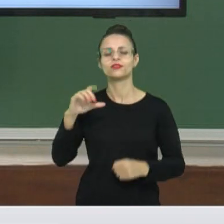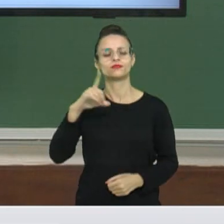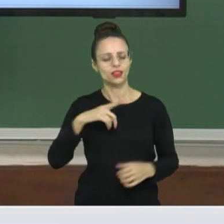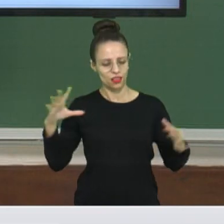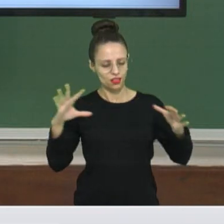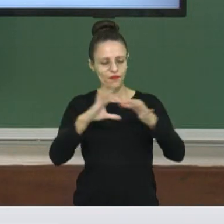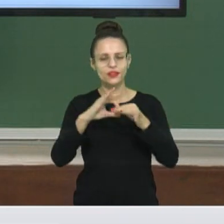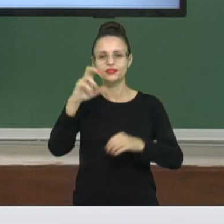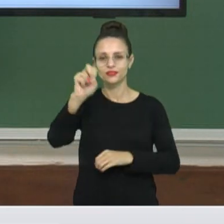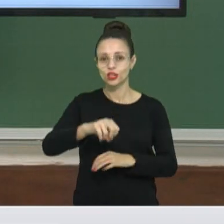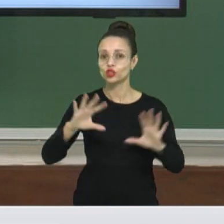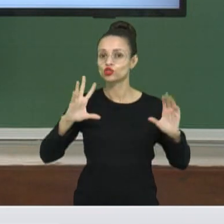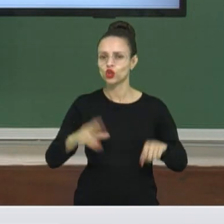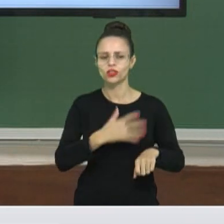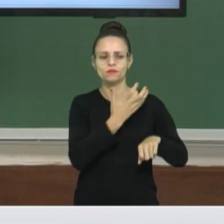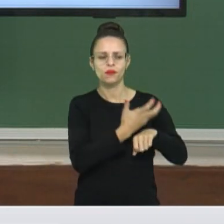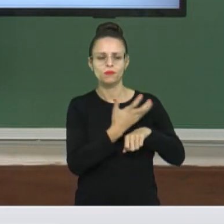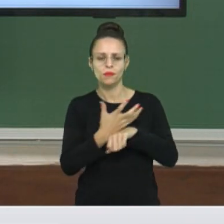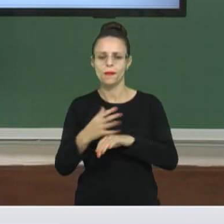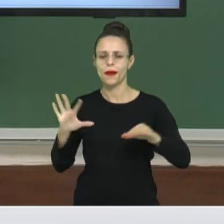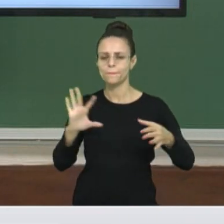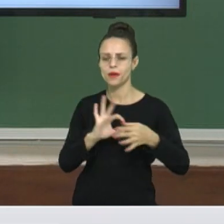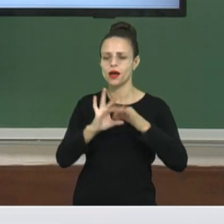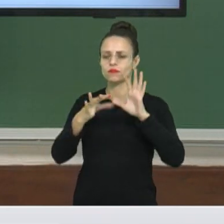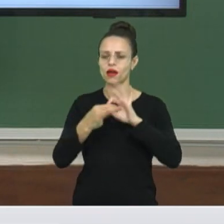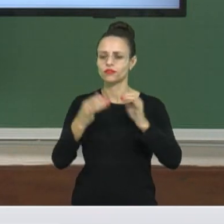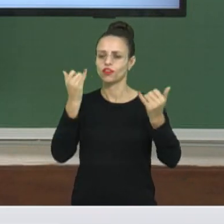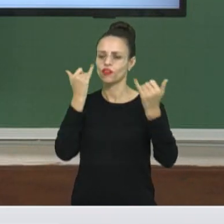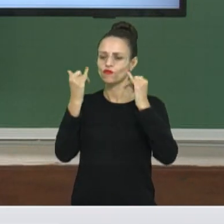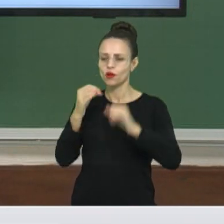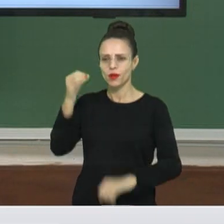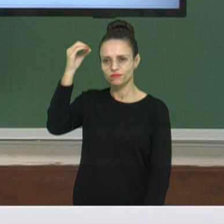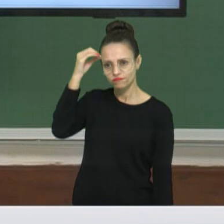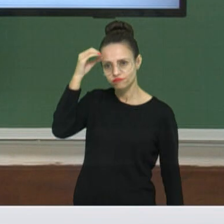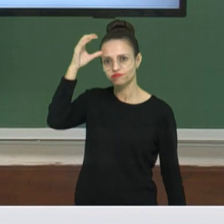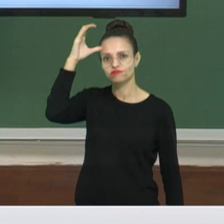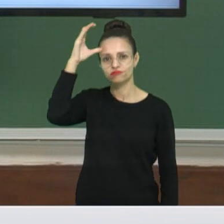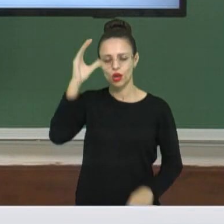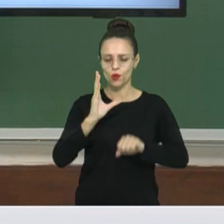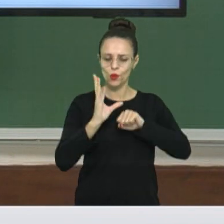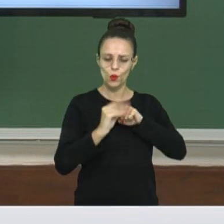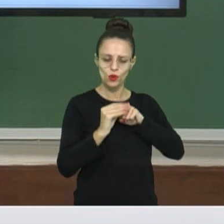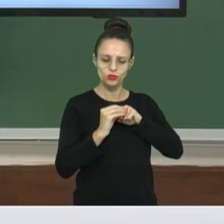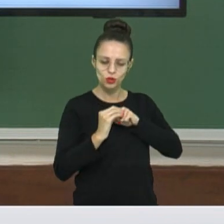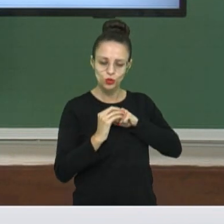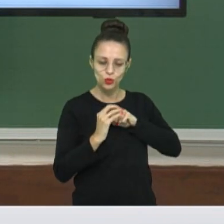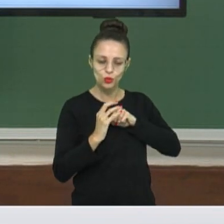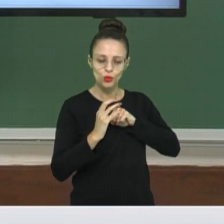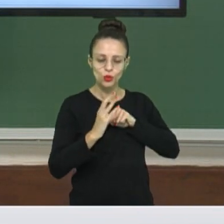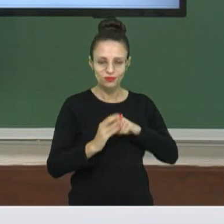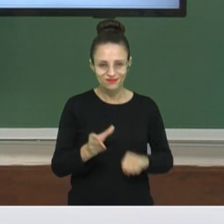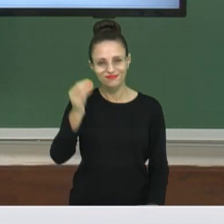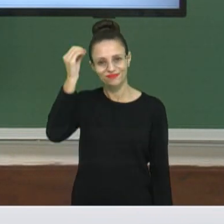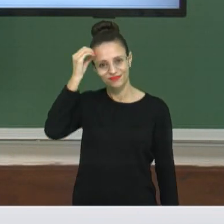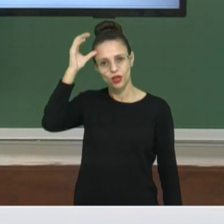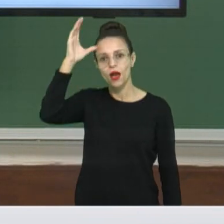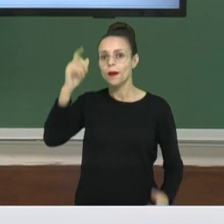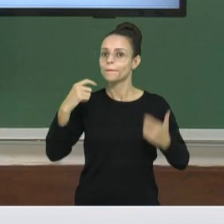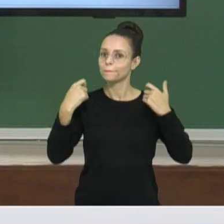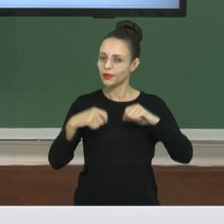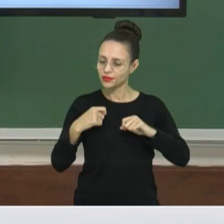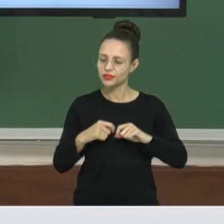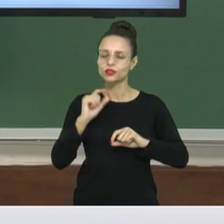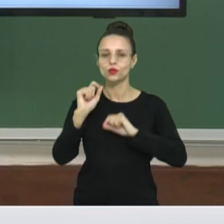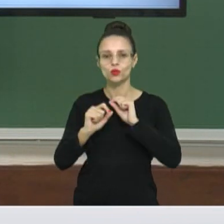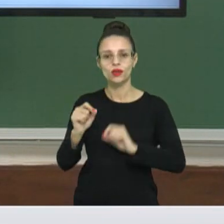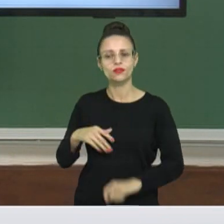Claro que sim. Todas as informações, elas vão fazendo uma trama do conhecimento, né? E nós precisamos lançar mão